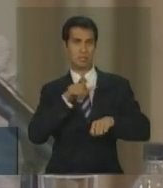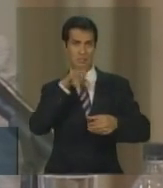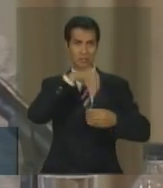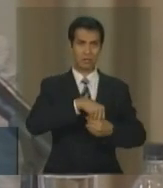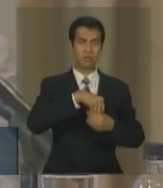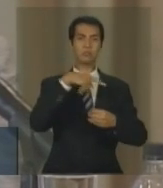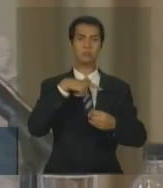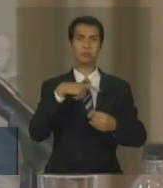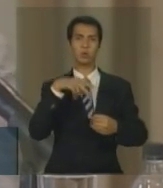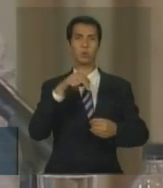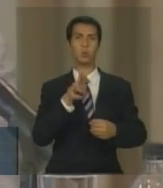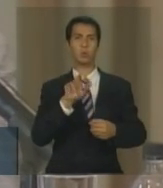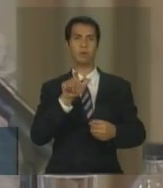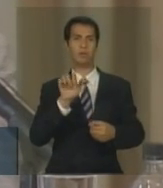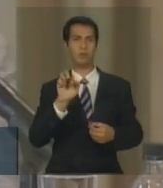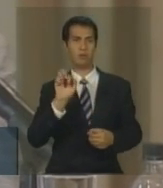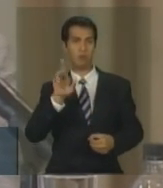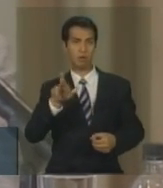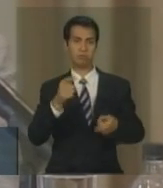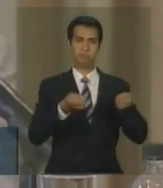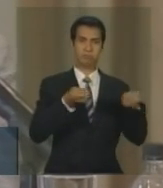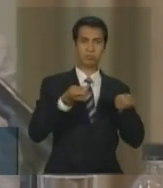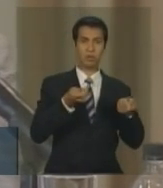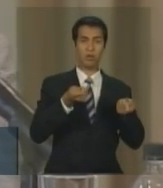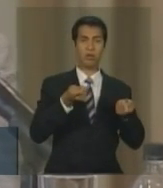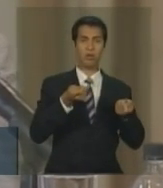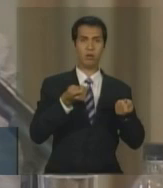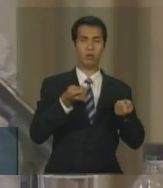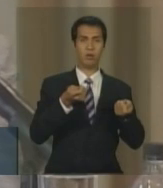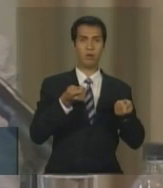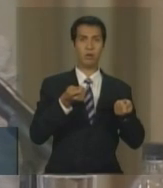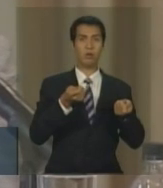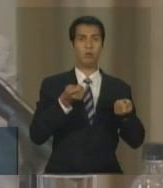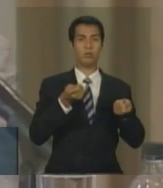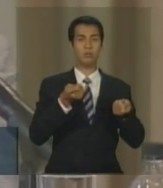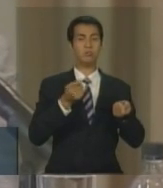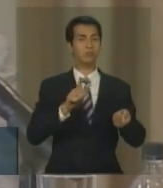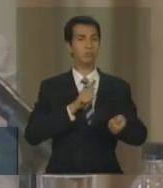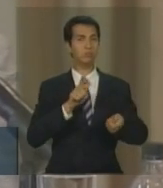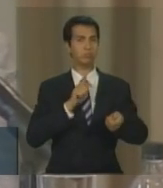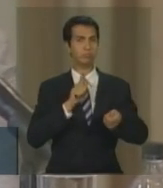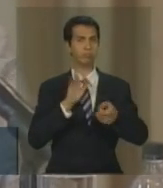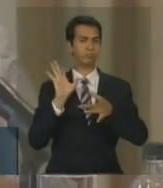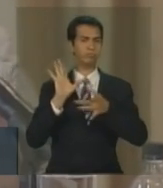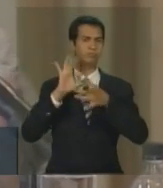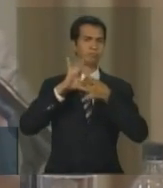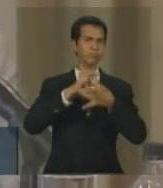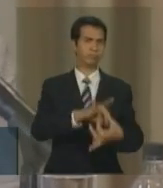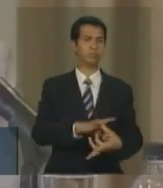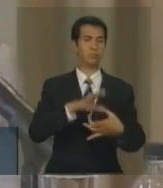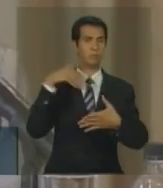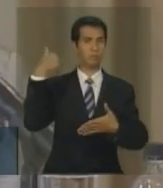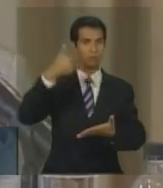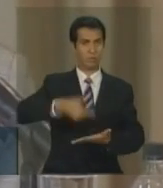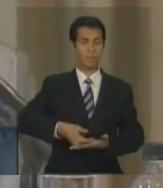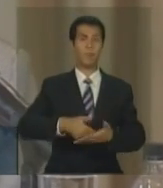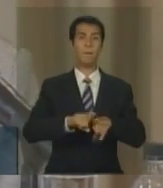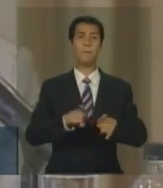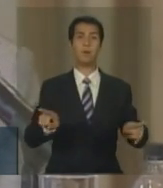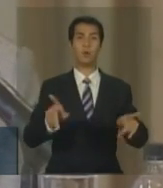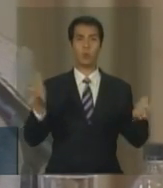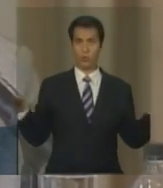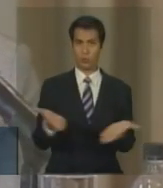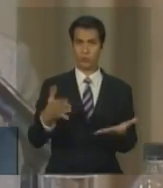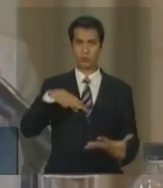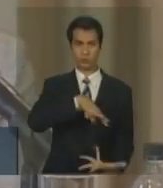o Conselho de Segurança formatado desse jeito são irmãos siameses. O mundo caminha por uma